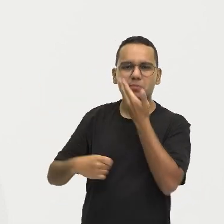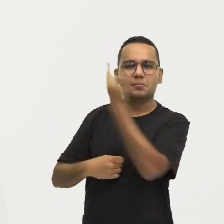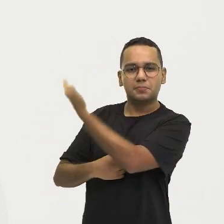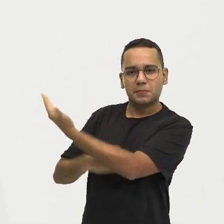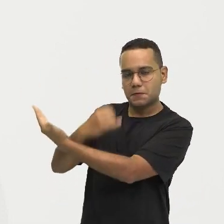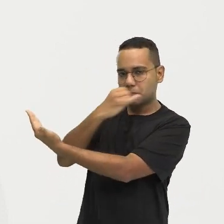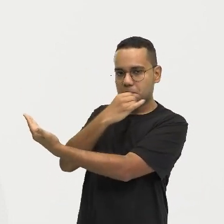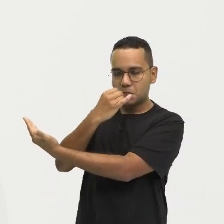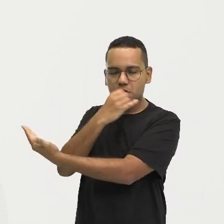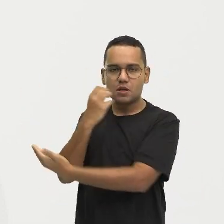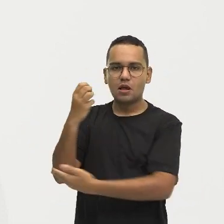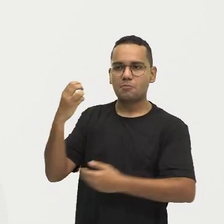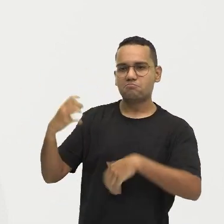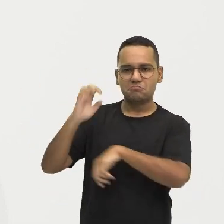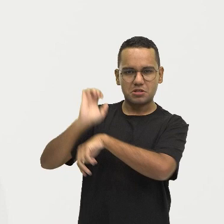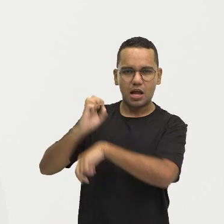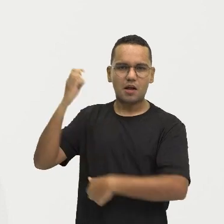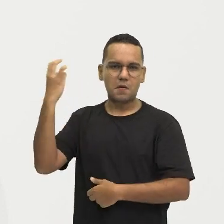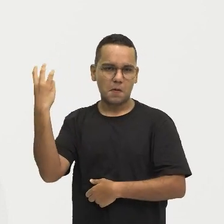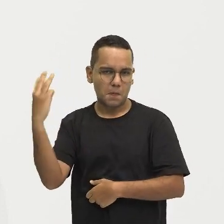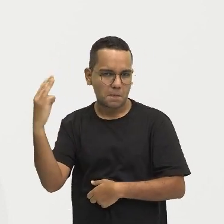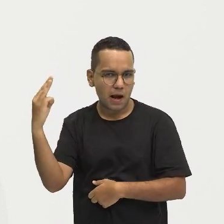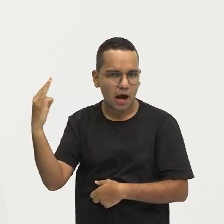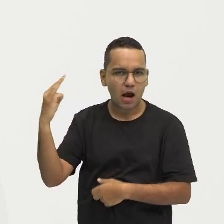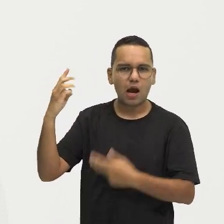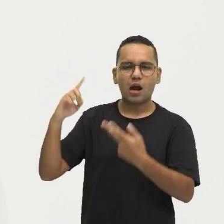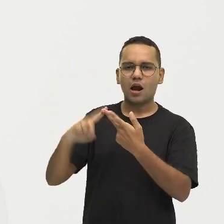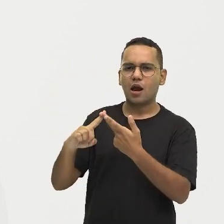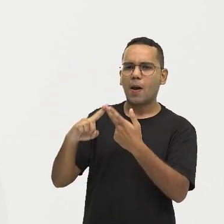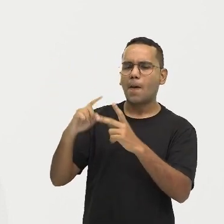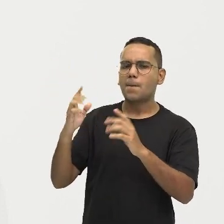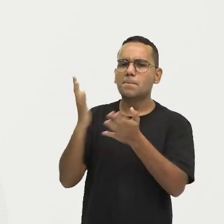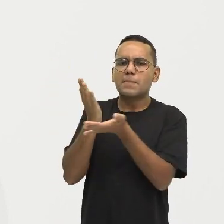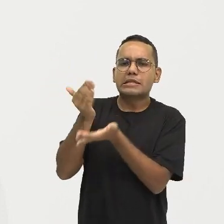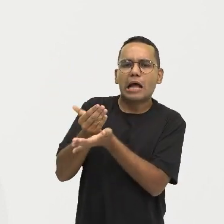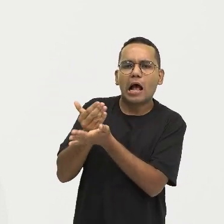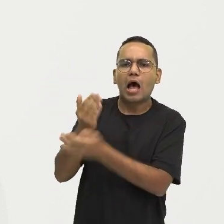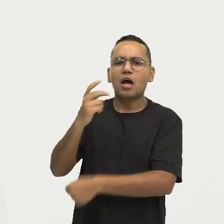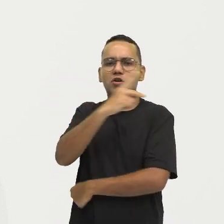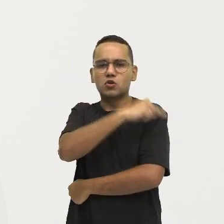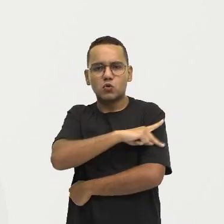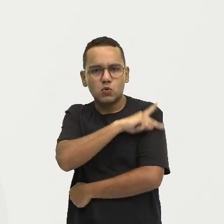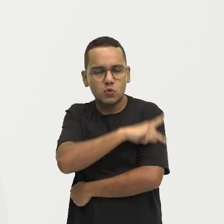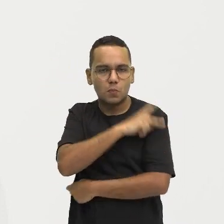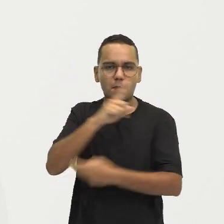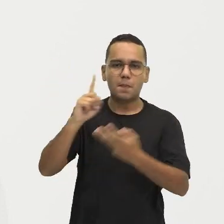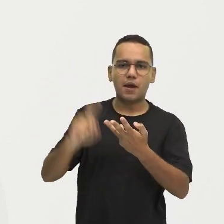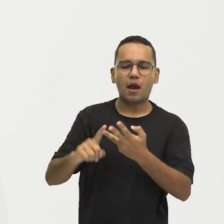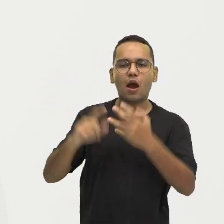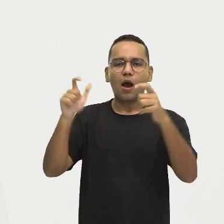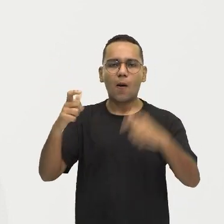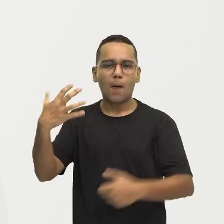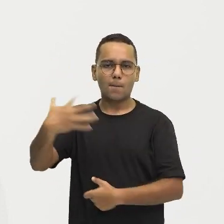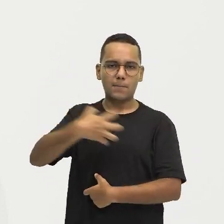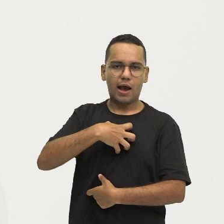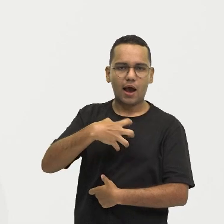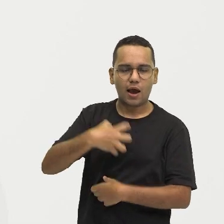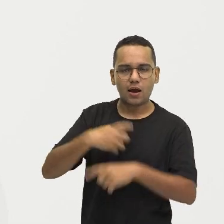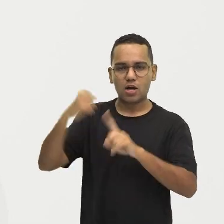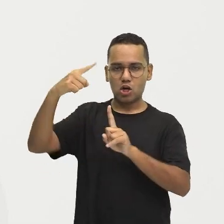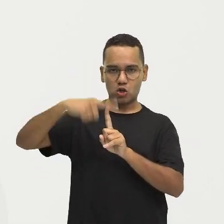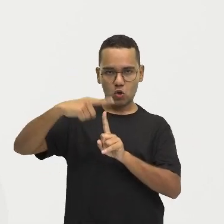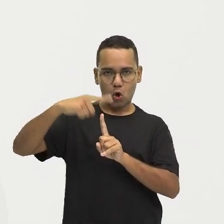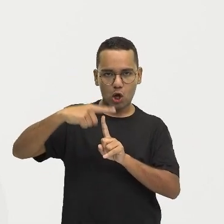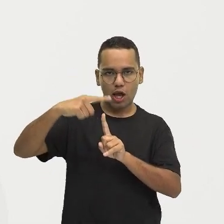uma parte do Maranhão, em metade do Piauí, encontramos o Cerrado na Bahia, no Tocantins,